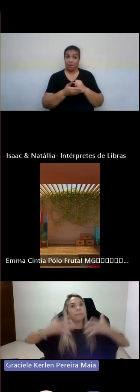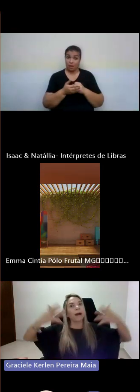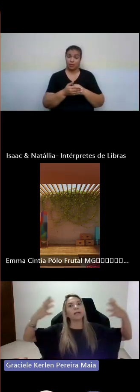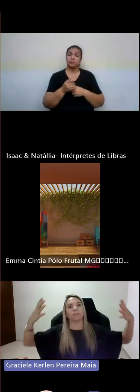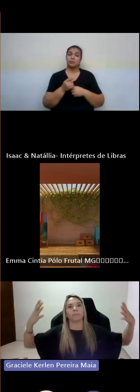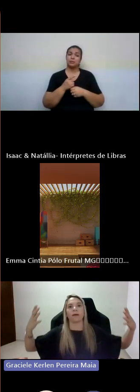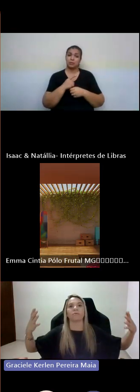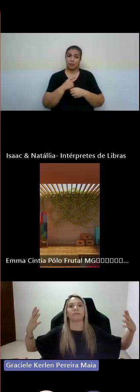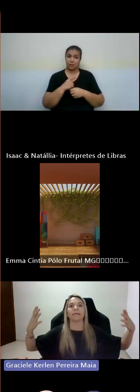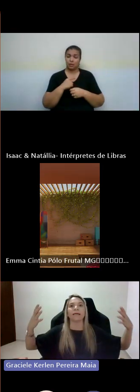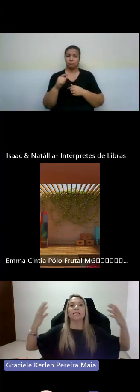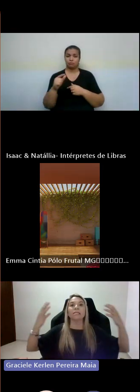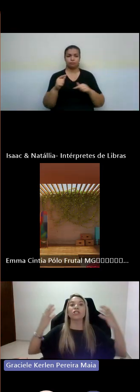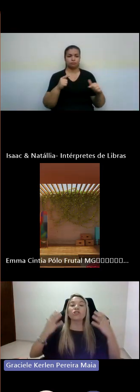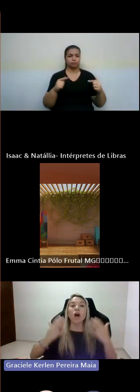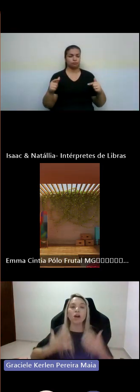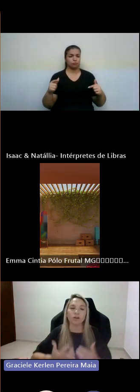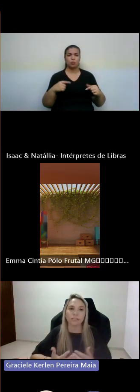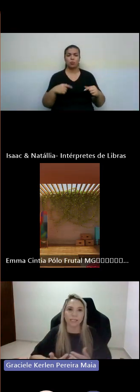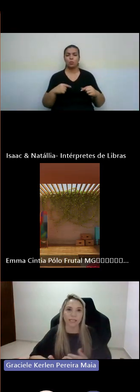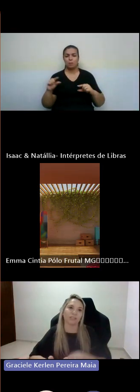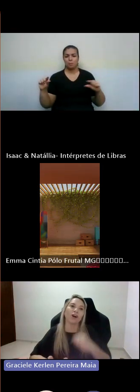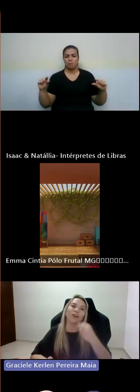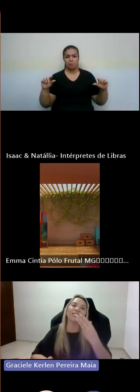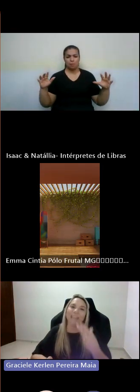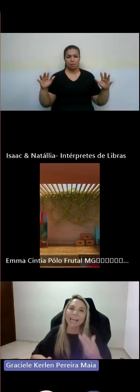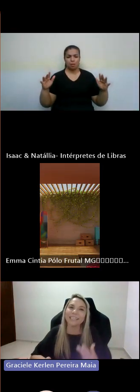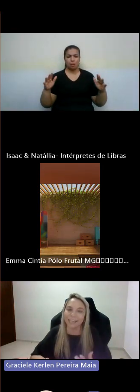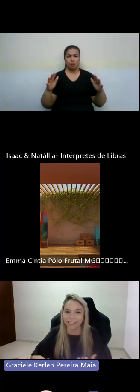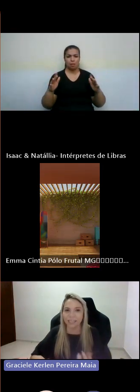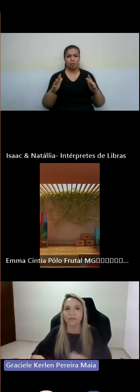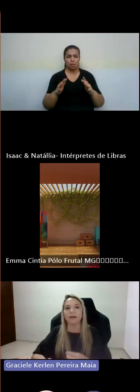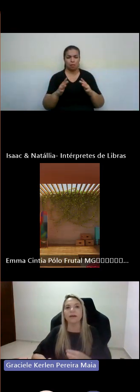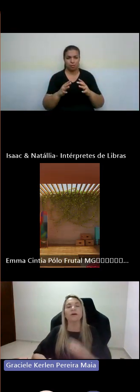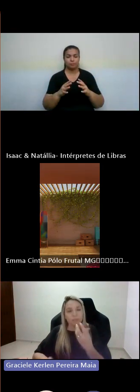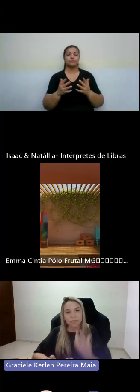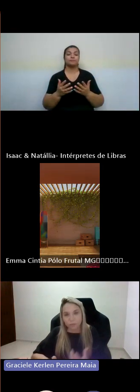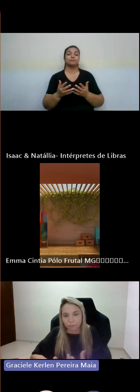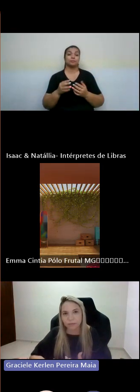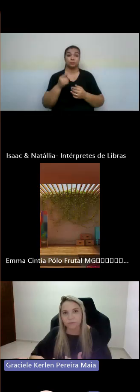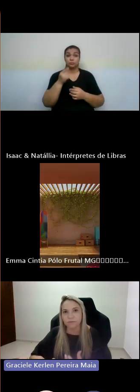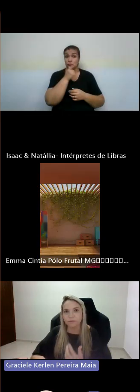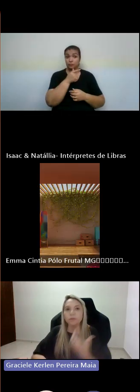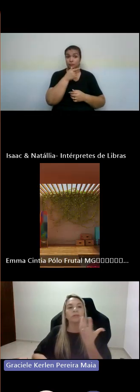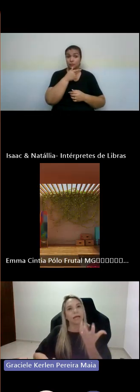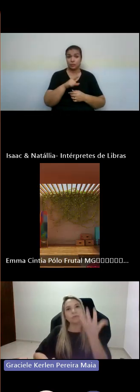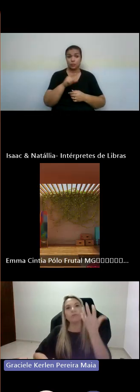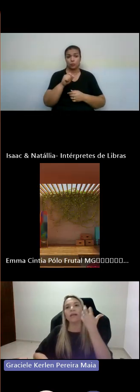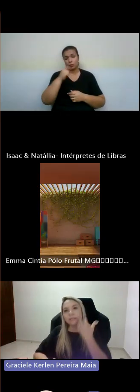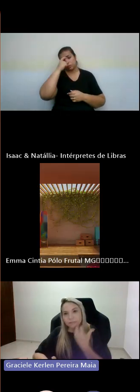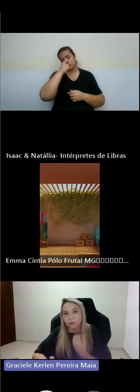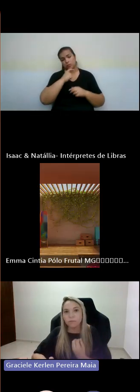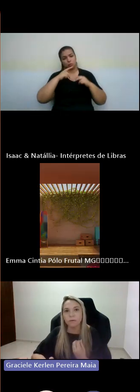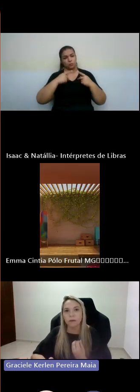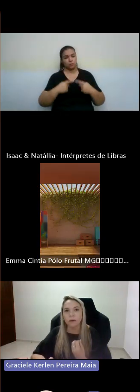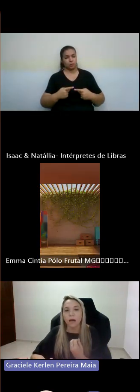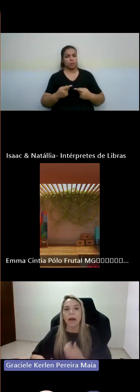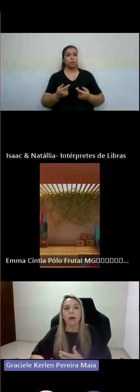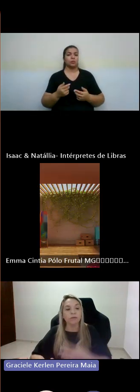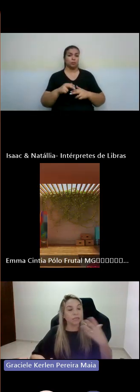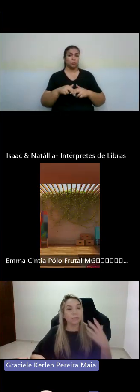vai para partes maiores. Só consegue ter língua o ser humano, dotado de